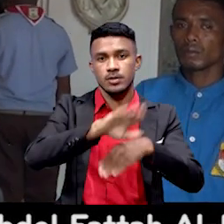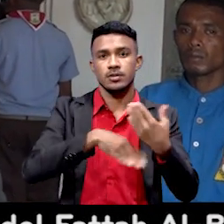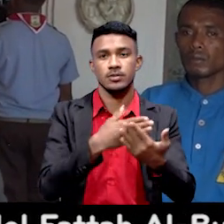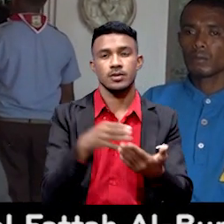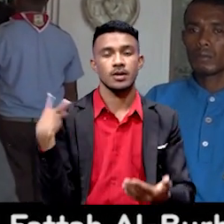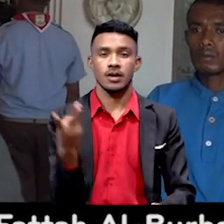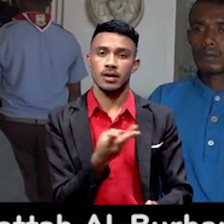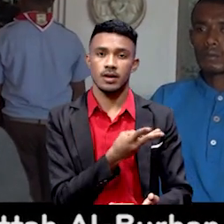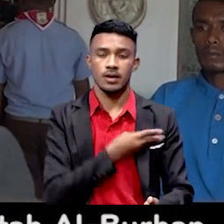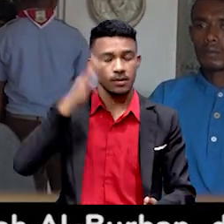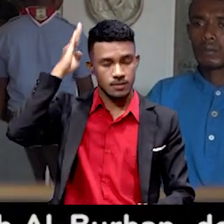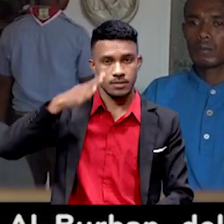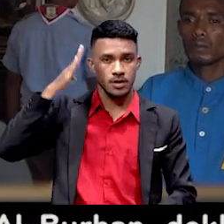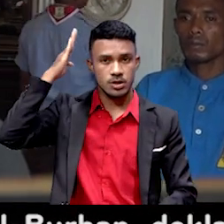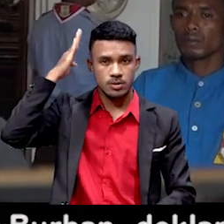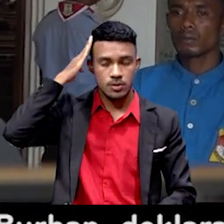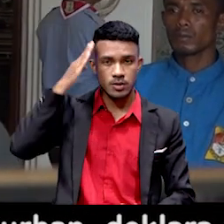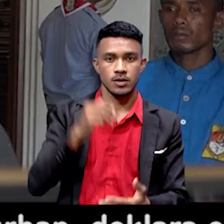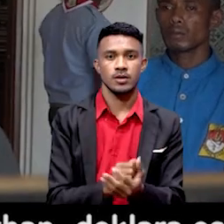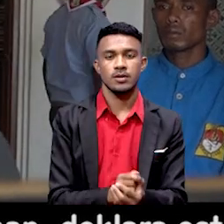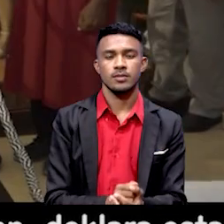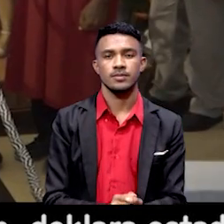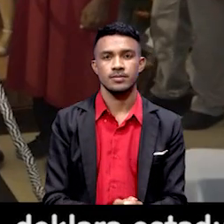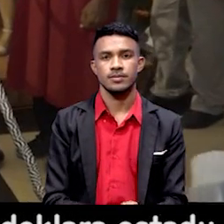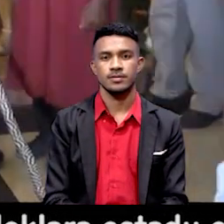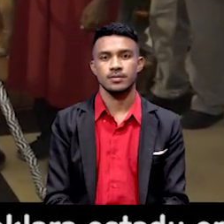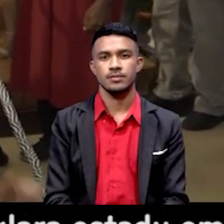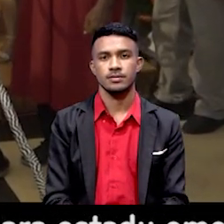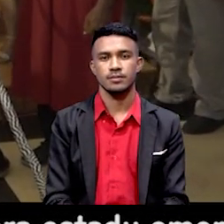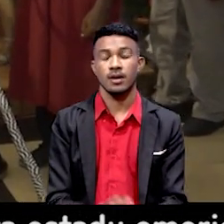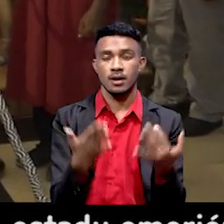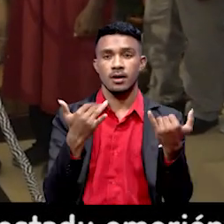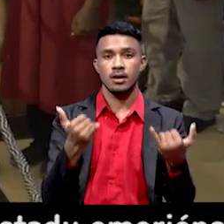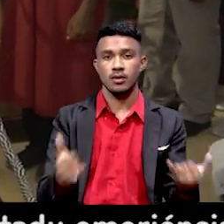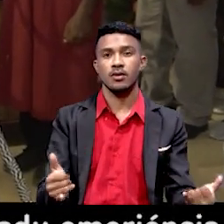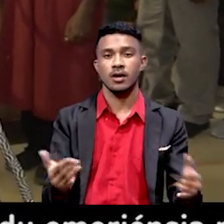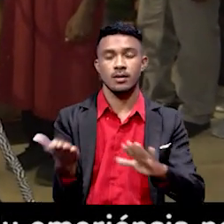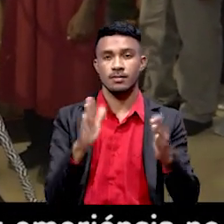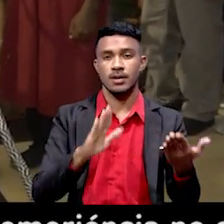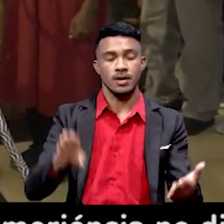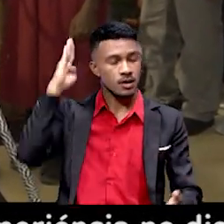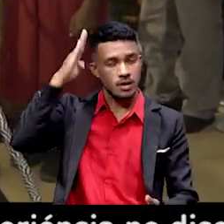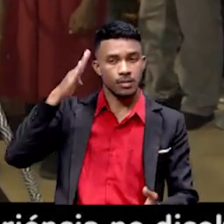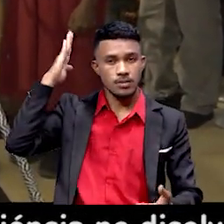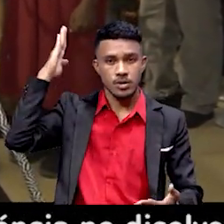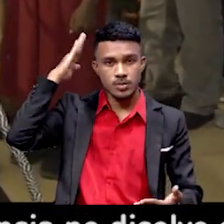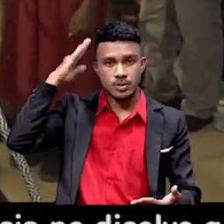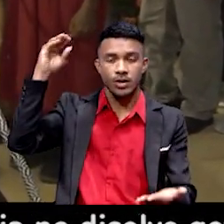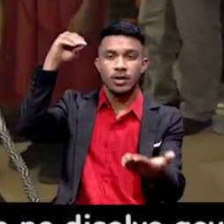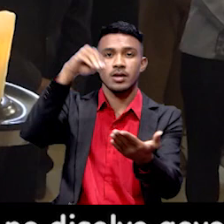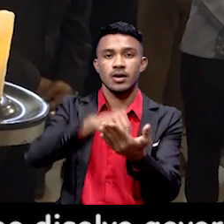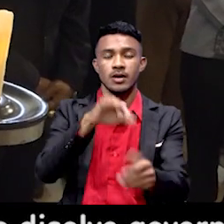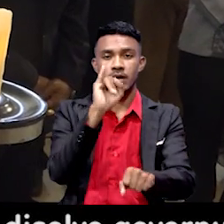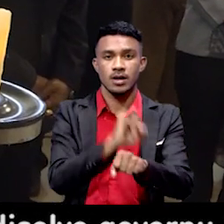estimado bispo Dom Basílio do Nascimento. Dadau ne mate isina mo bispo Dom Basílio do Nascimento serai he